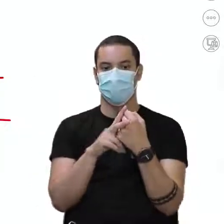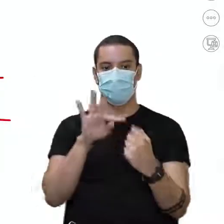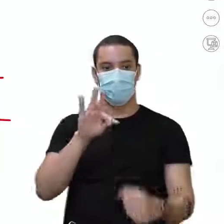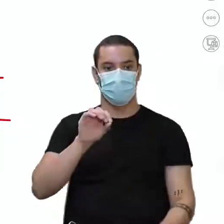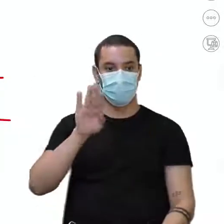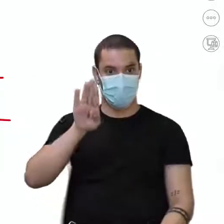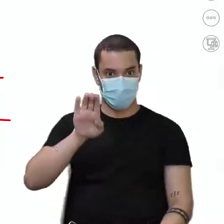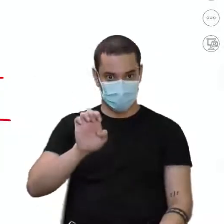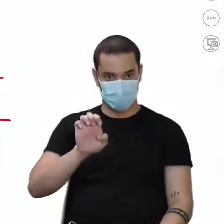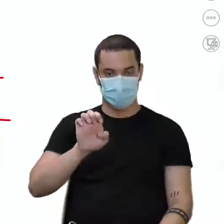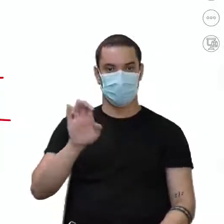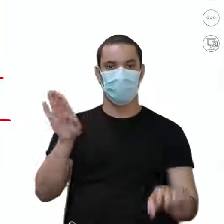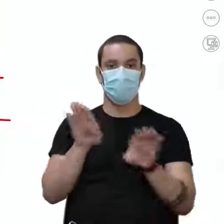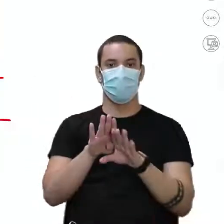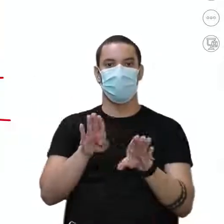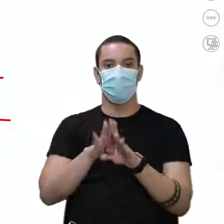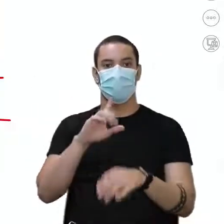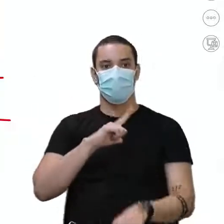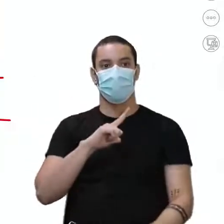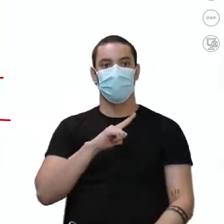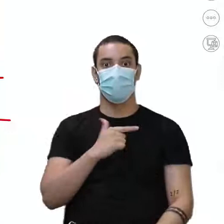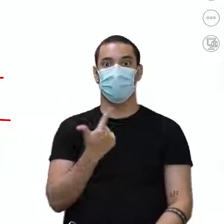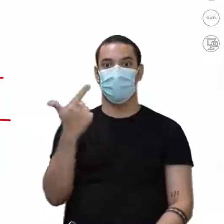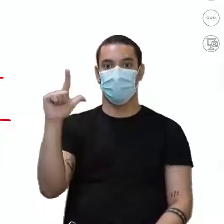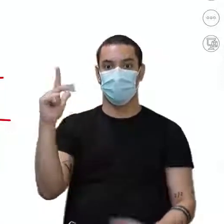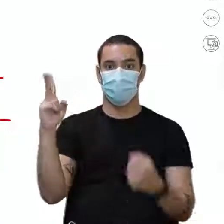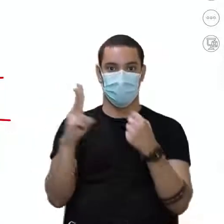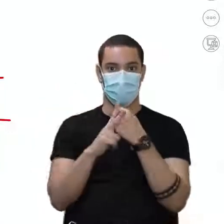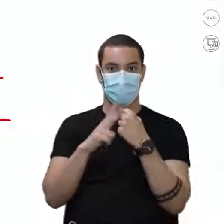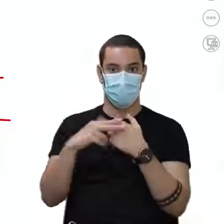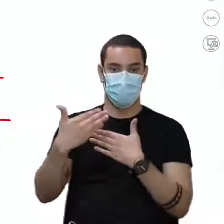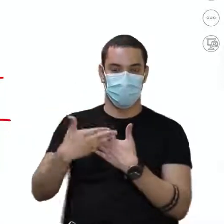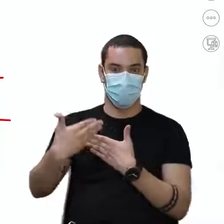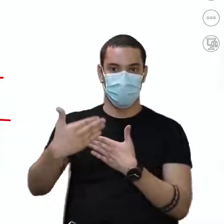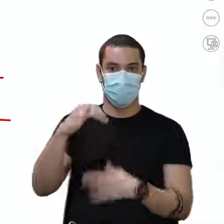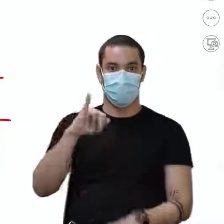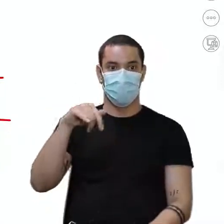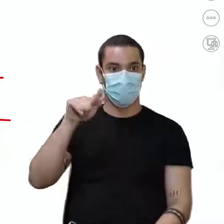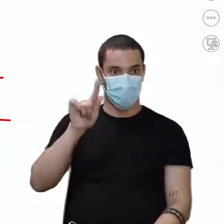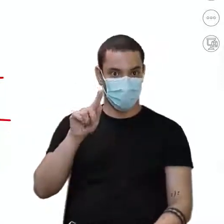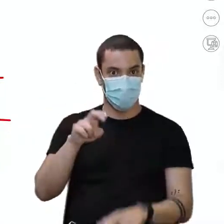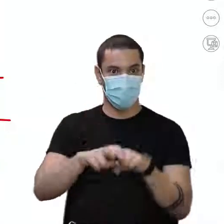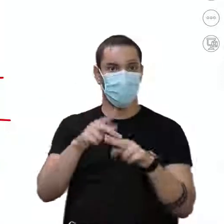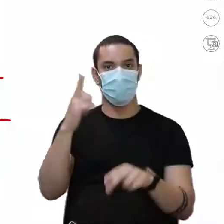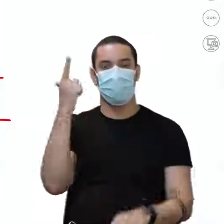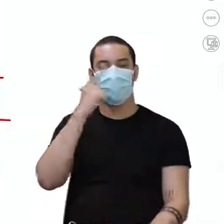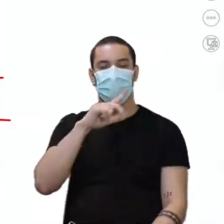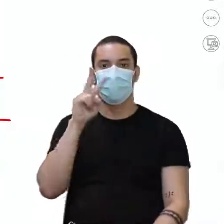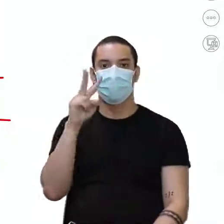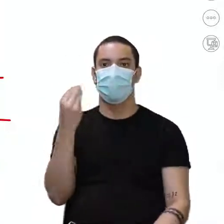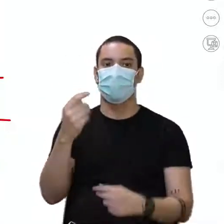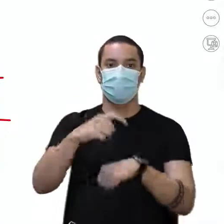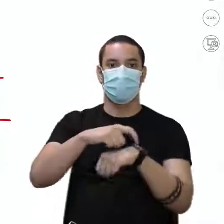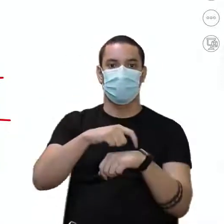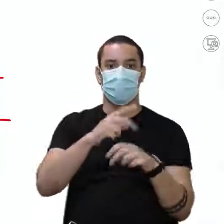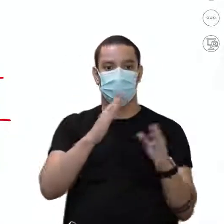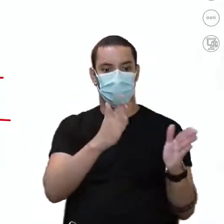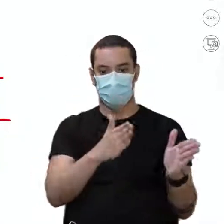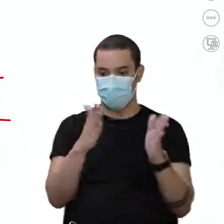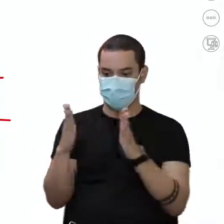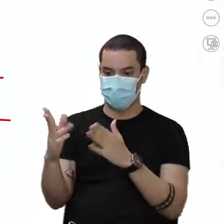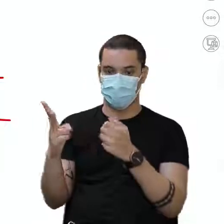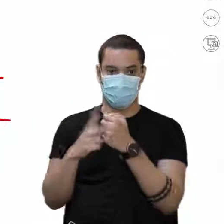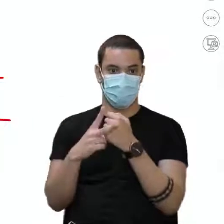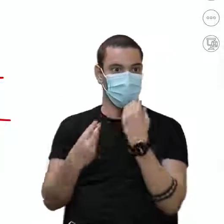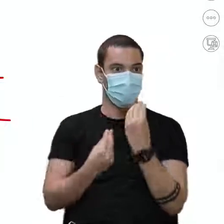be no participo passado e o outro verbo logo seguida da ação com ing. Então você consegue ver qual é o tempo verbal que você está lidando